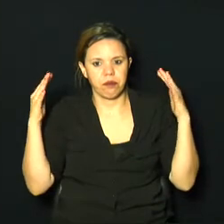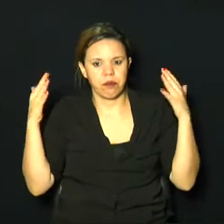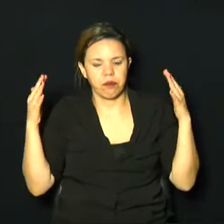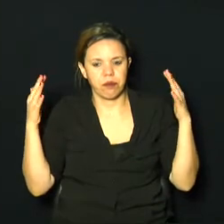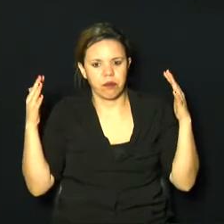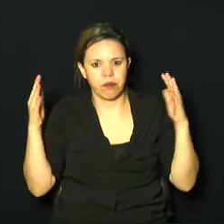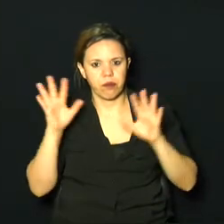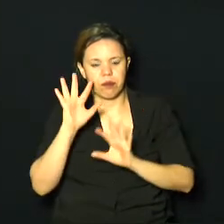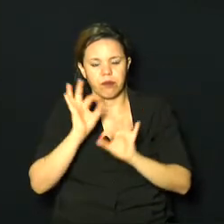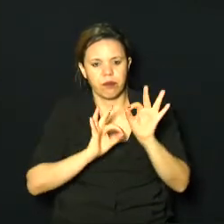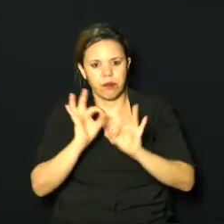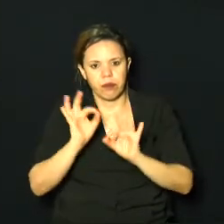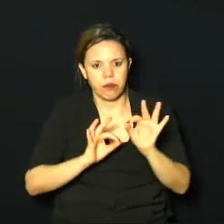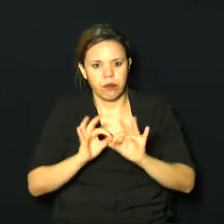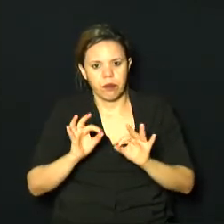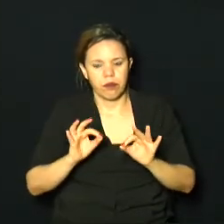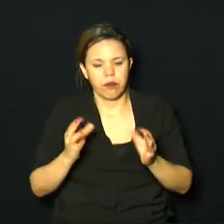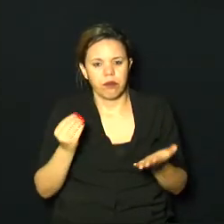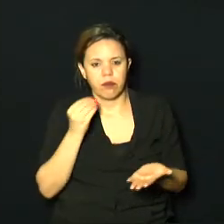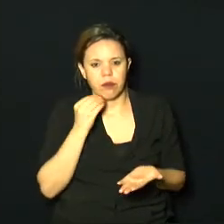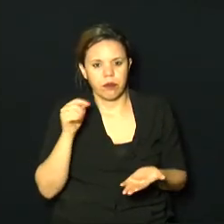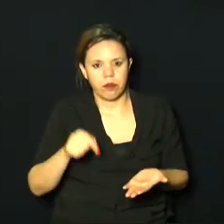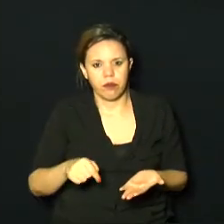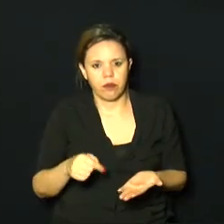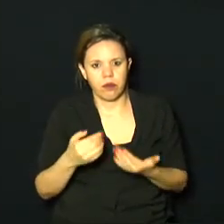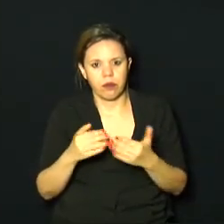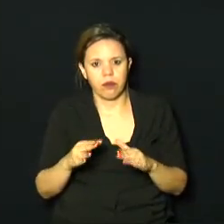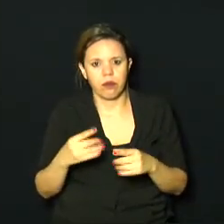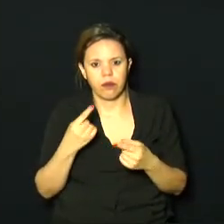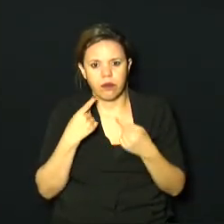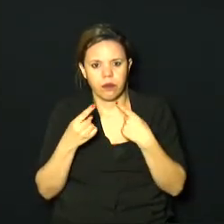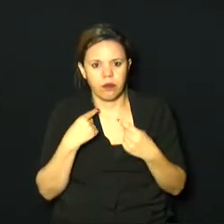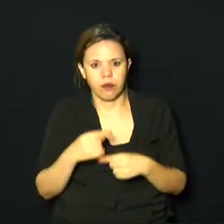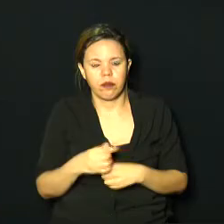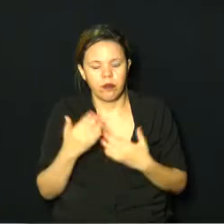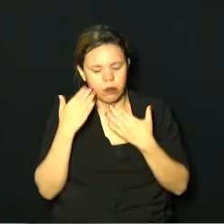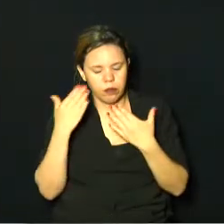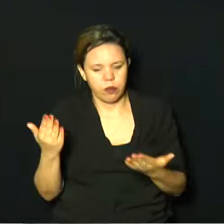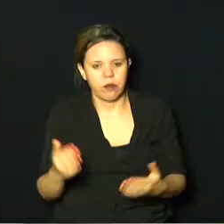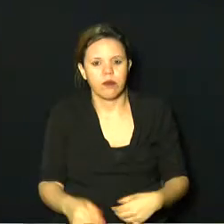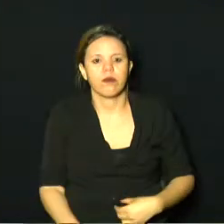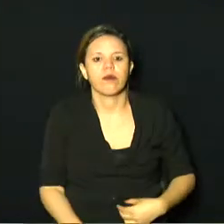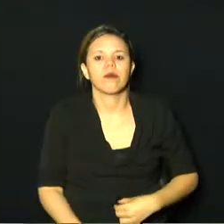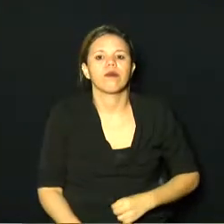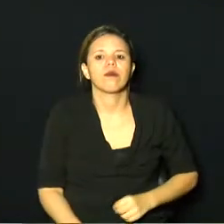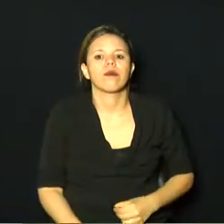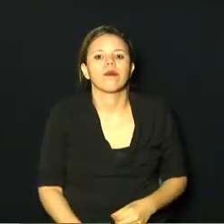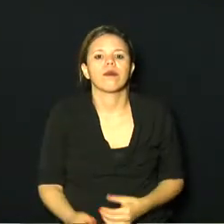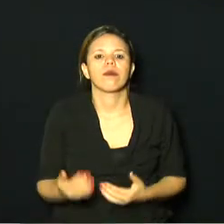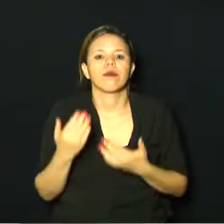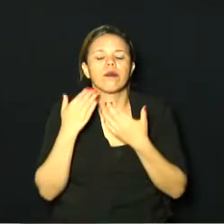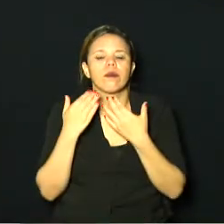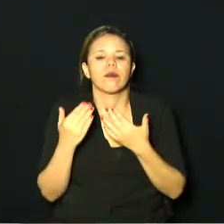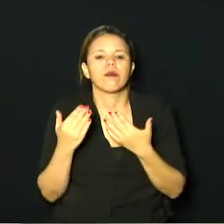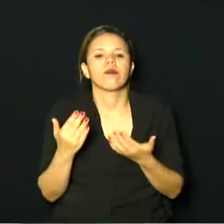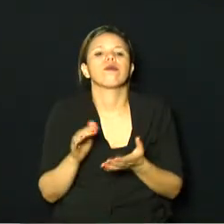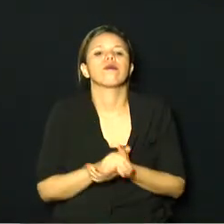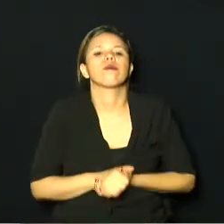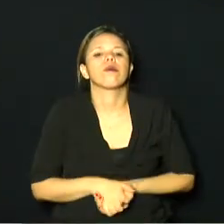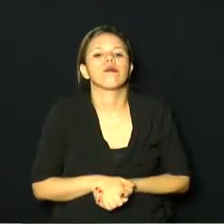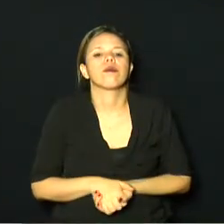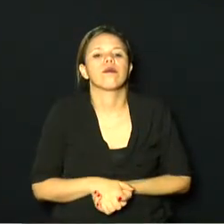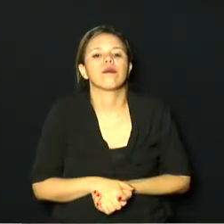a organização desse espaço aberto ao diálogo. Obrigado. Obrigado, Gabriel.